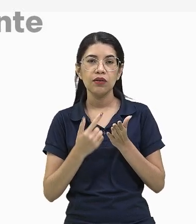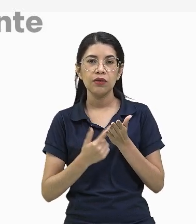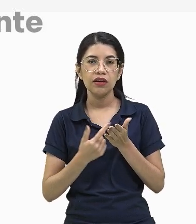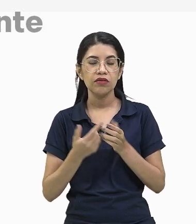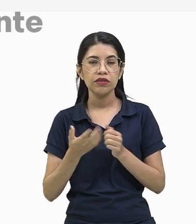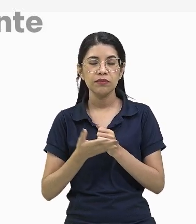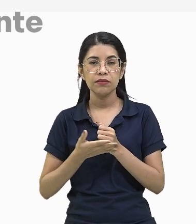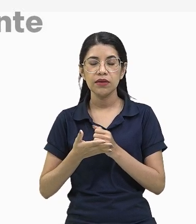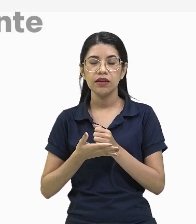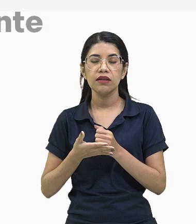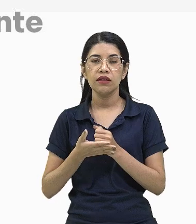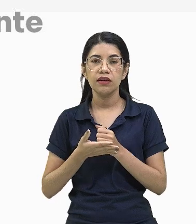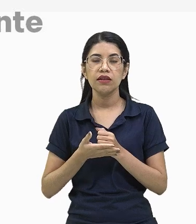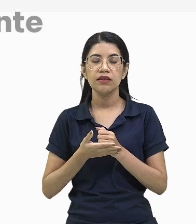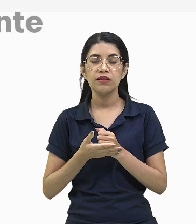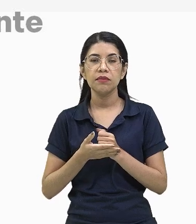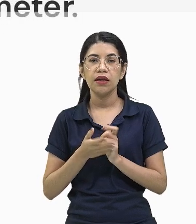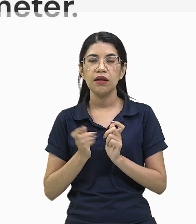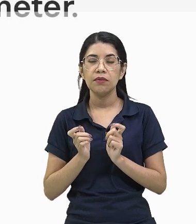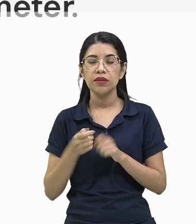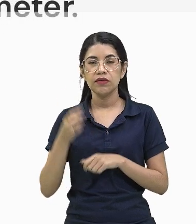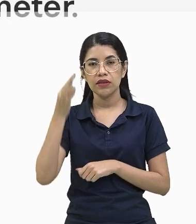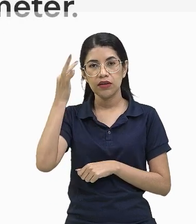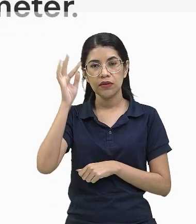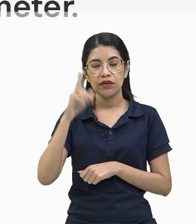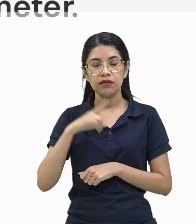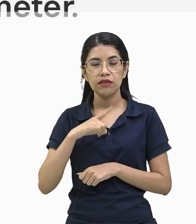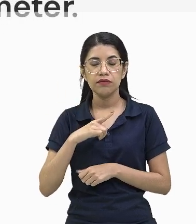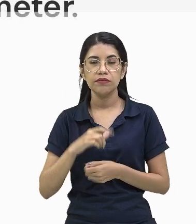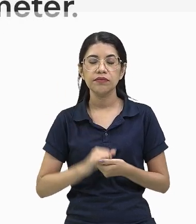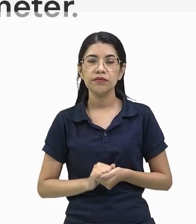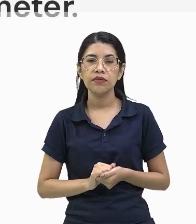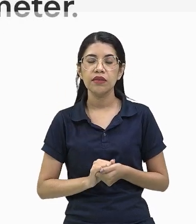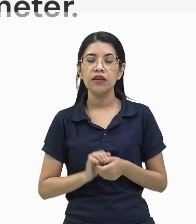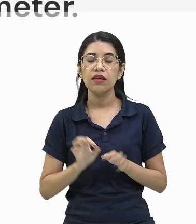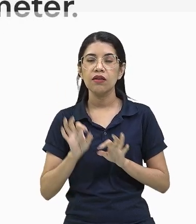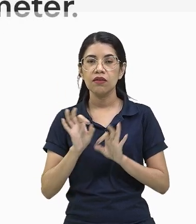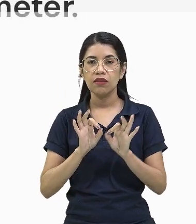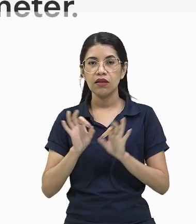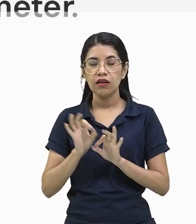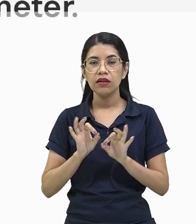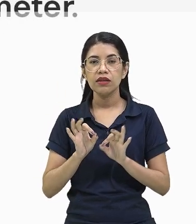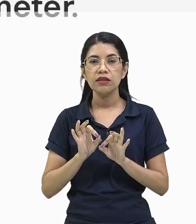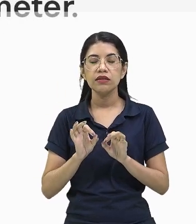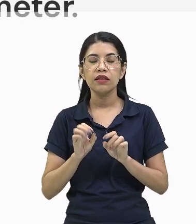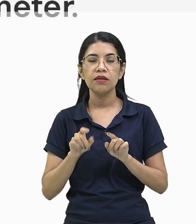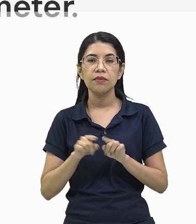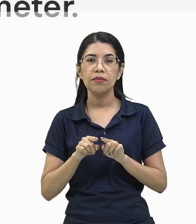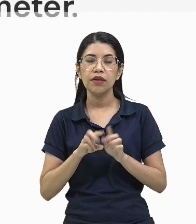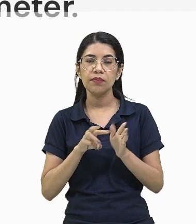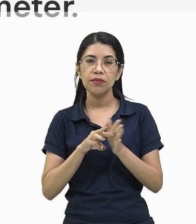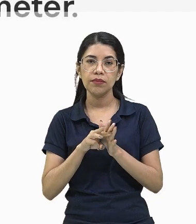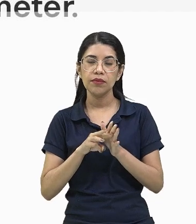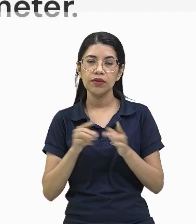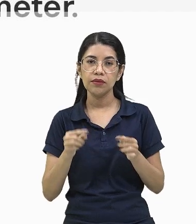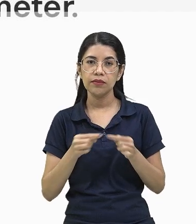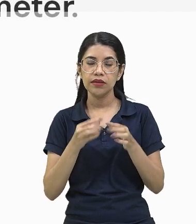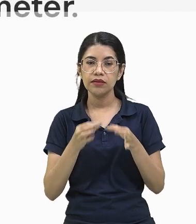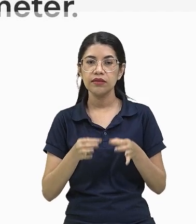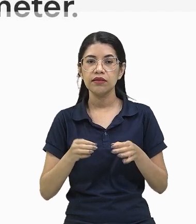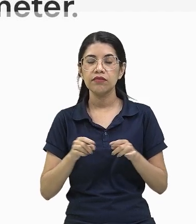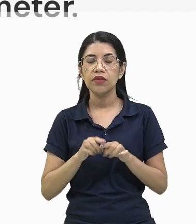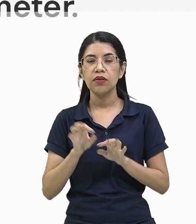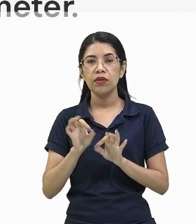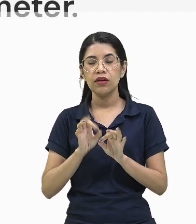que fundamente teoricamente o seu trabalho, planeje e realize a metodologia adequada, organize os resultados